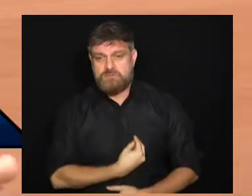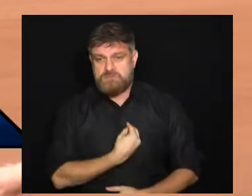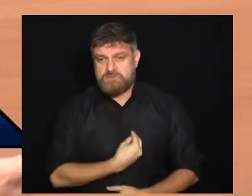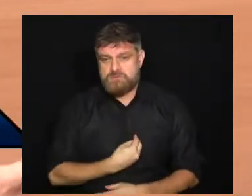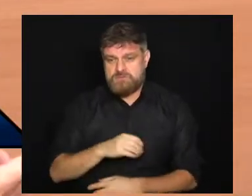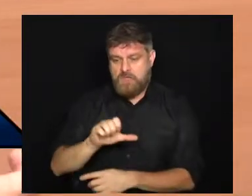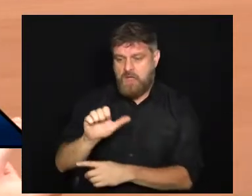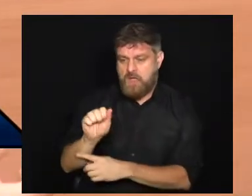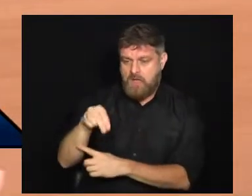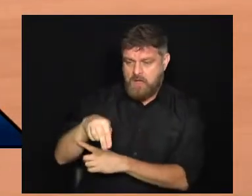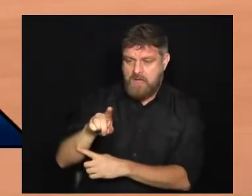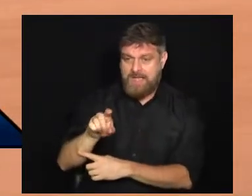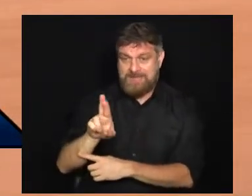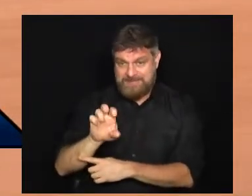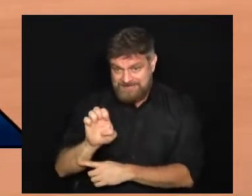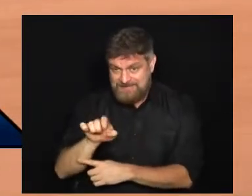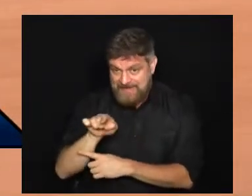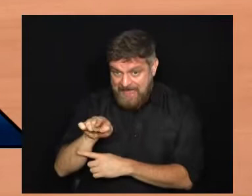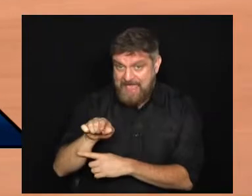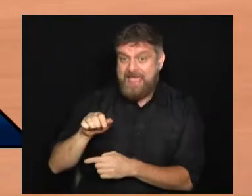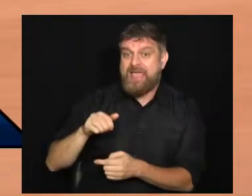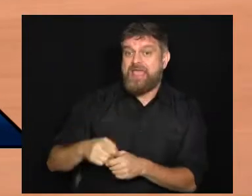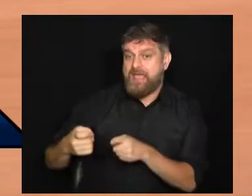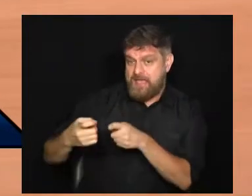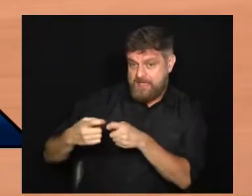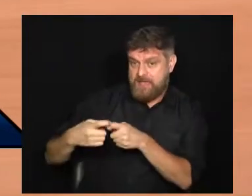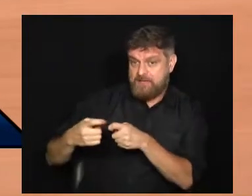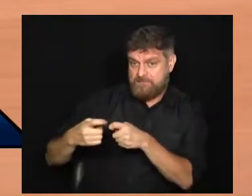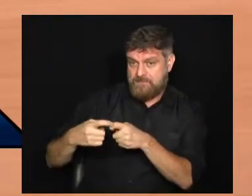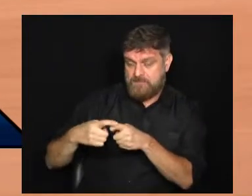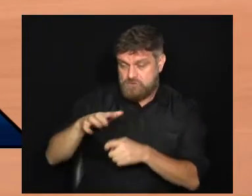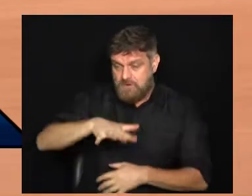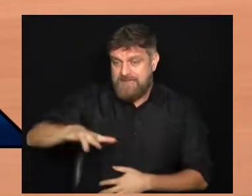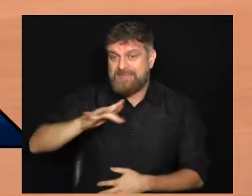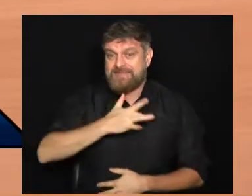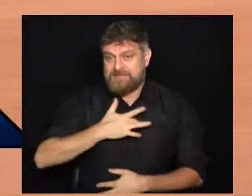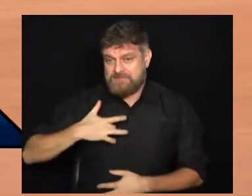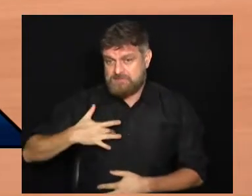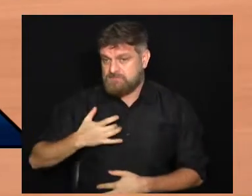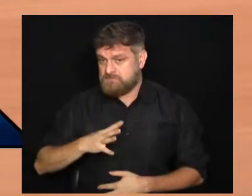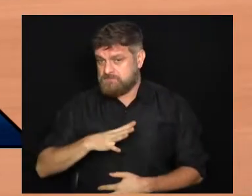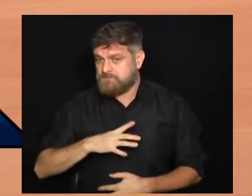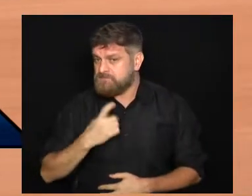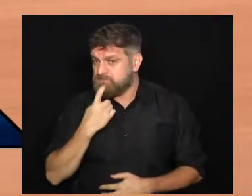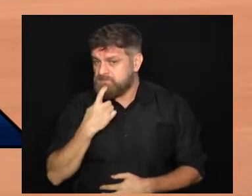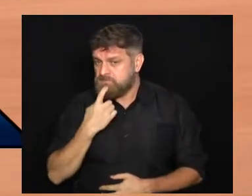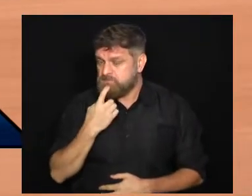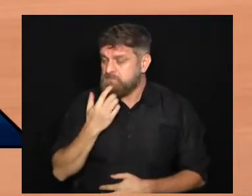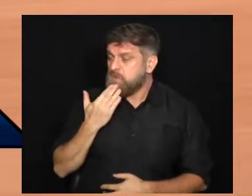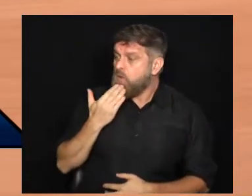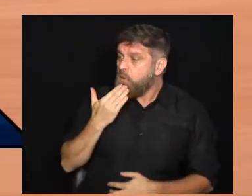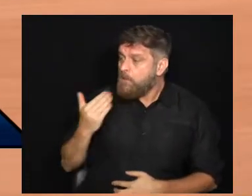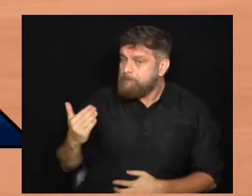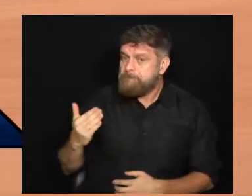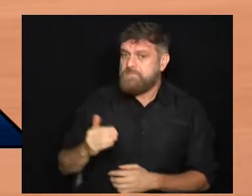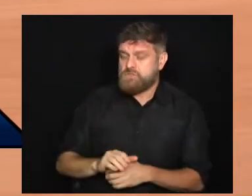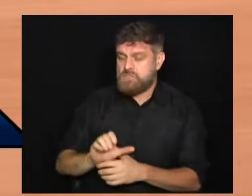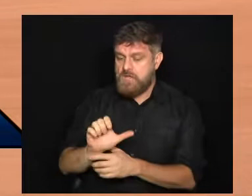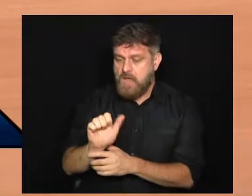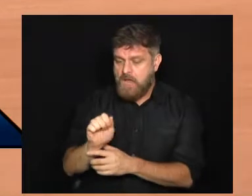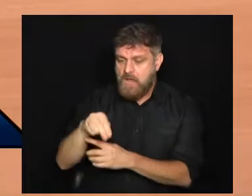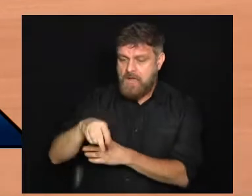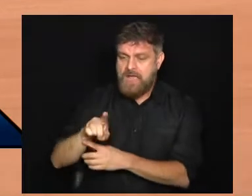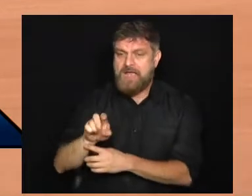Ribas, que é médico do DEVIS, do Departamento de Vigilância em Saúde de Campinas, e pedir para o André, então, para fazer a